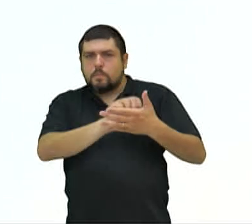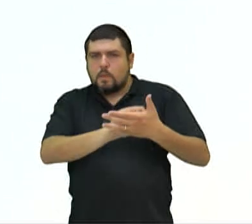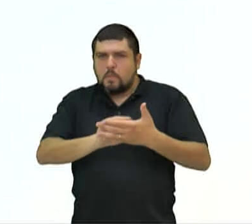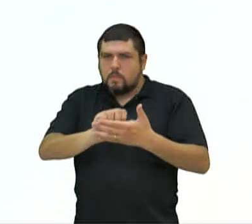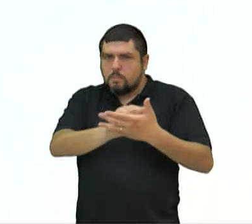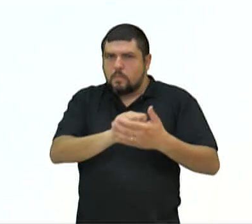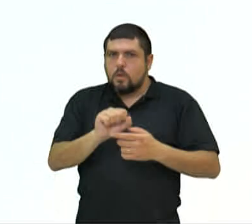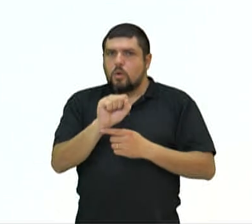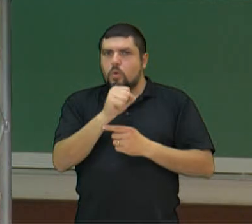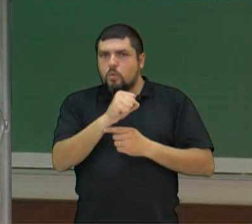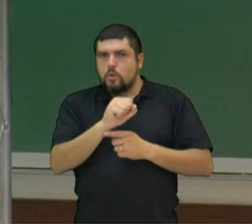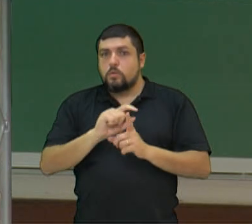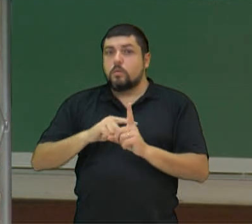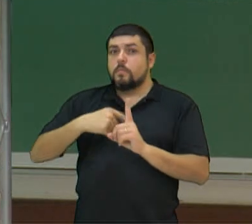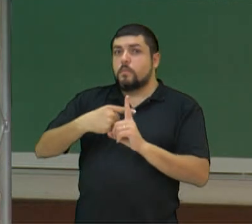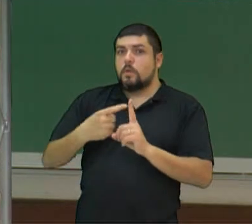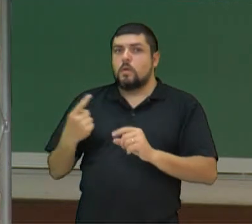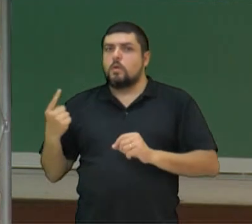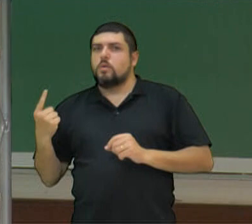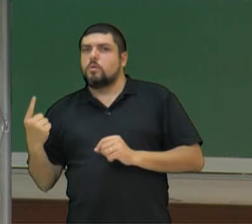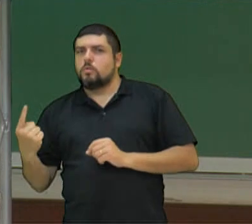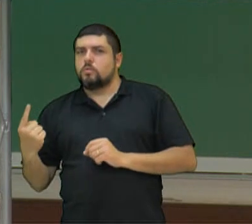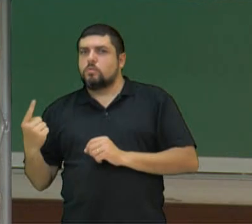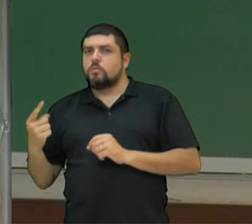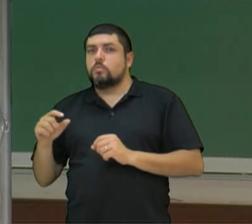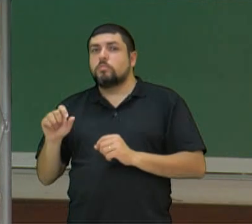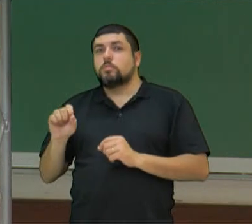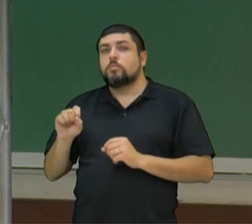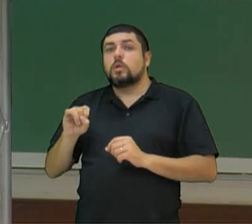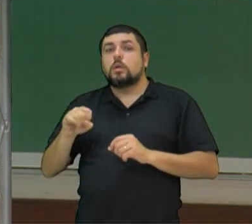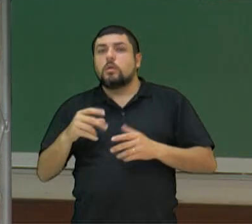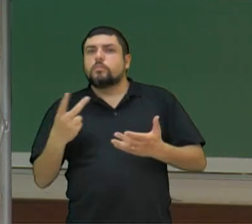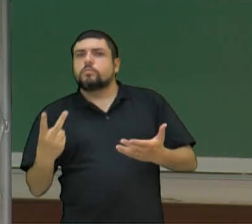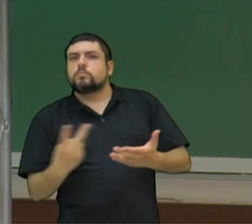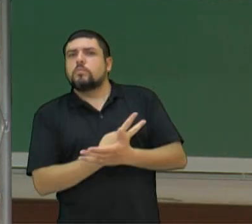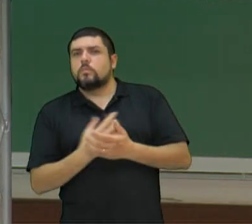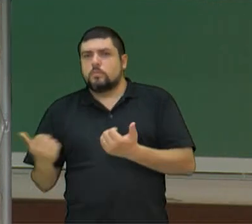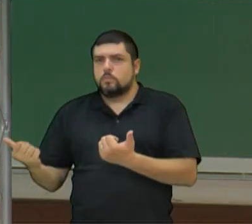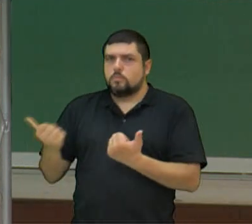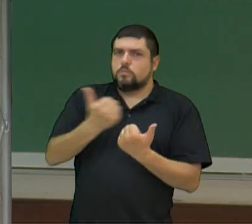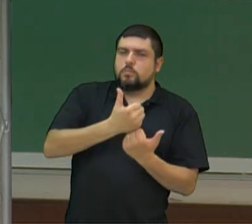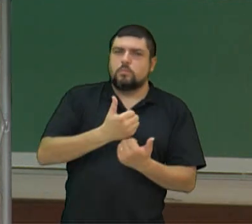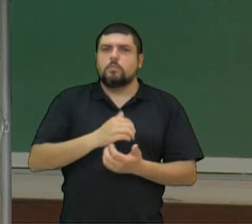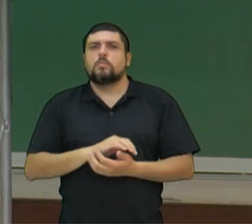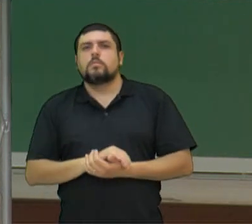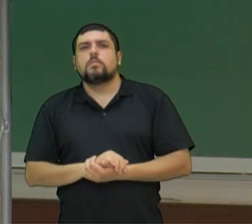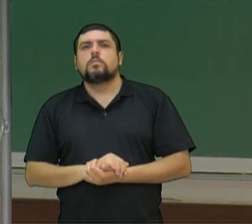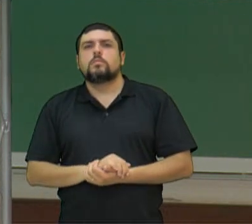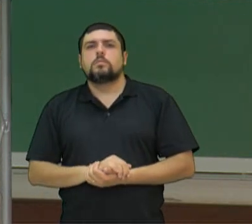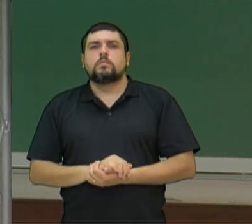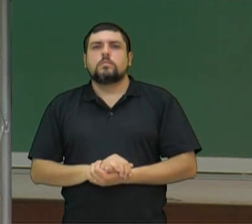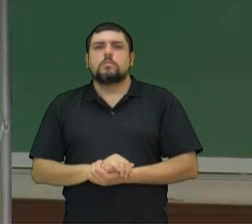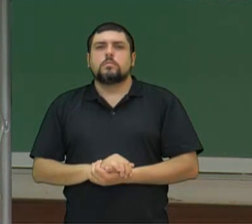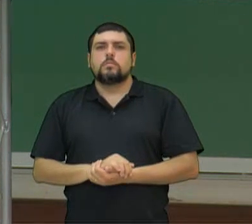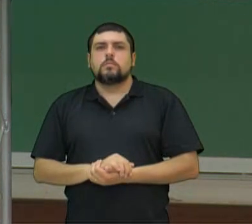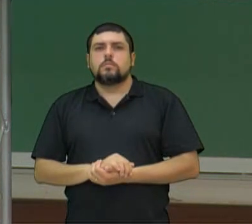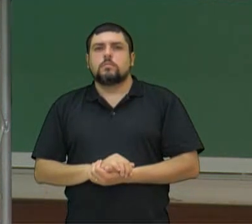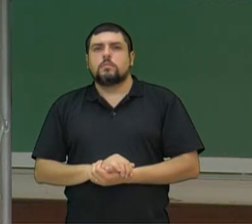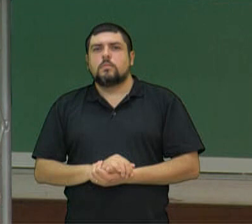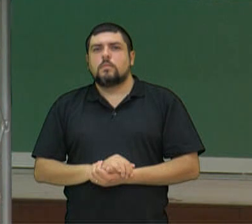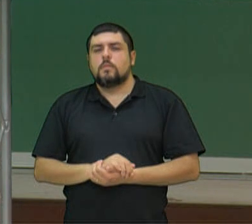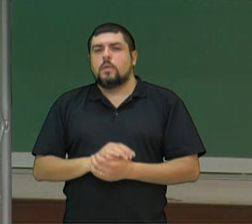mais uma reserva se precisar acontecer alguma substituição. As notas